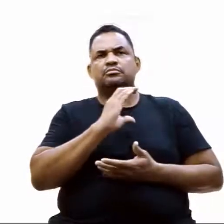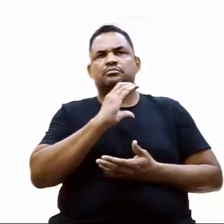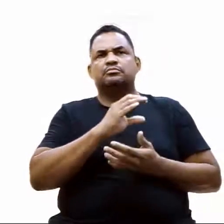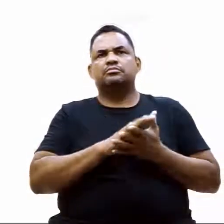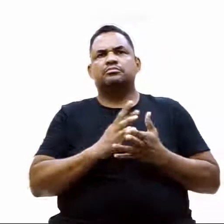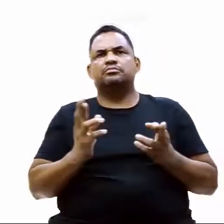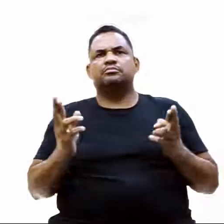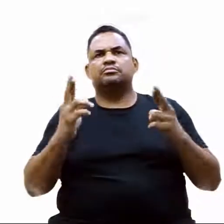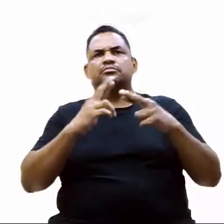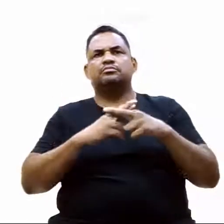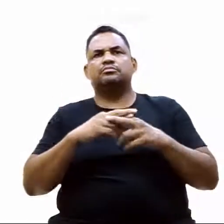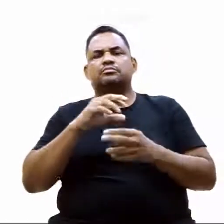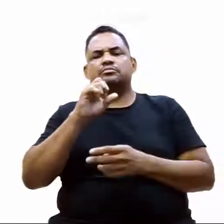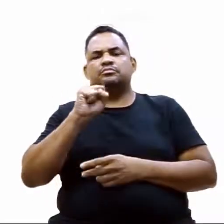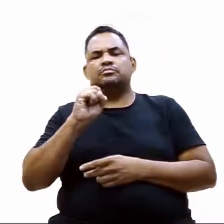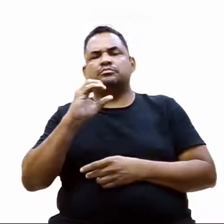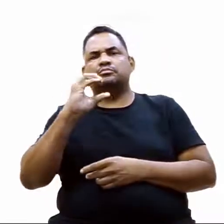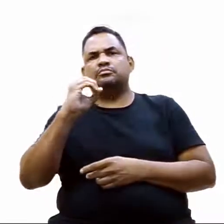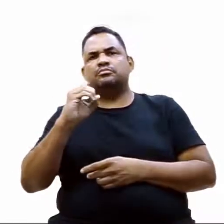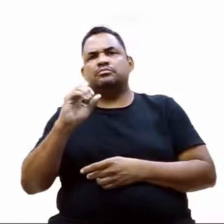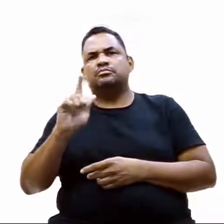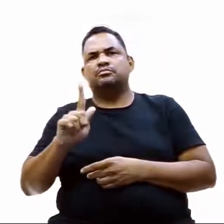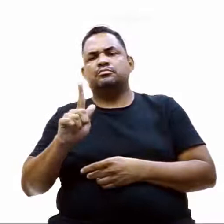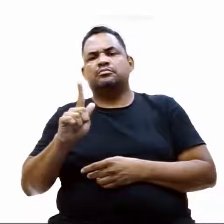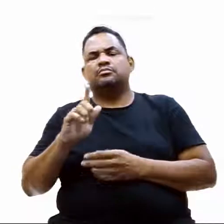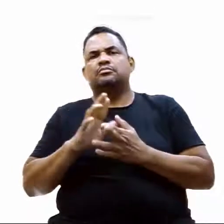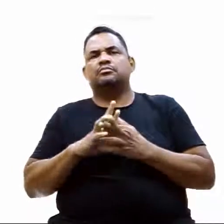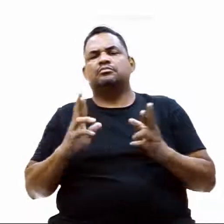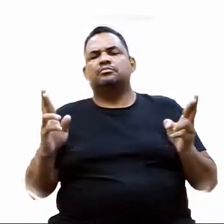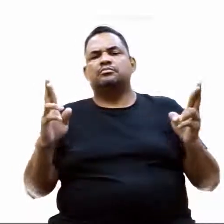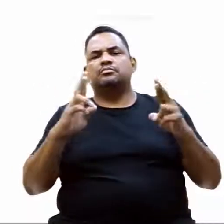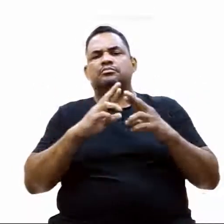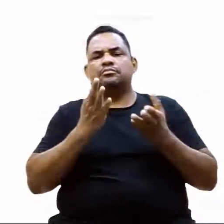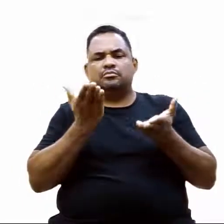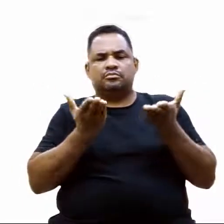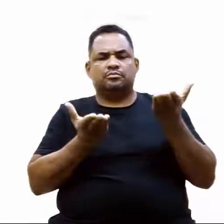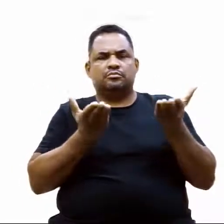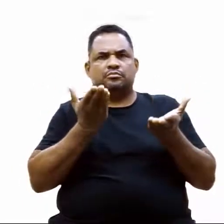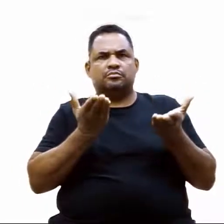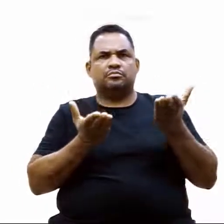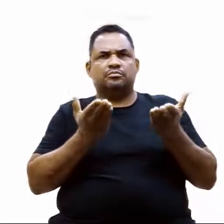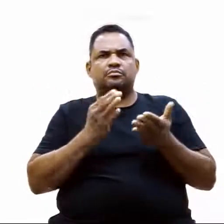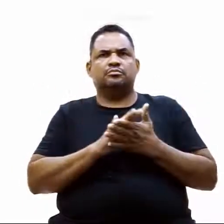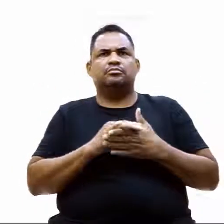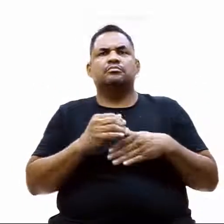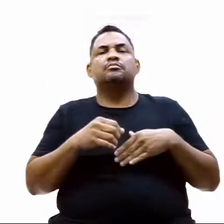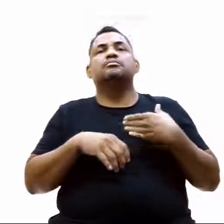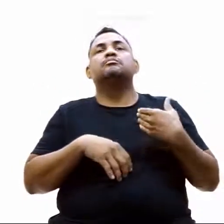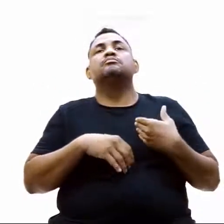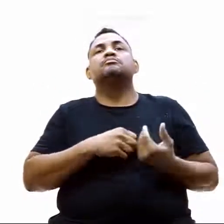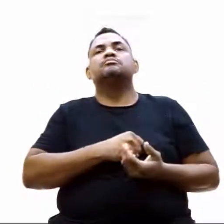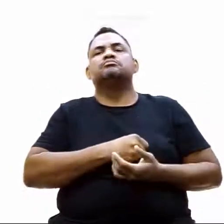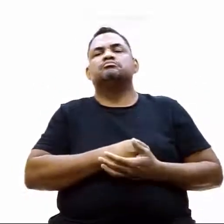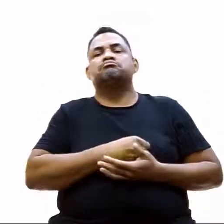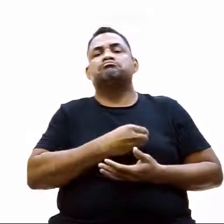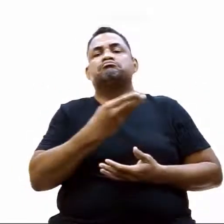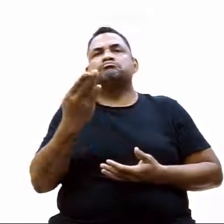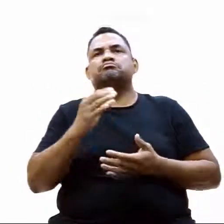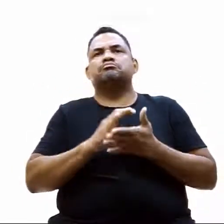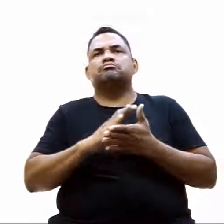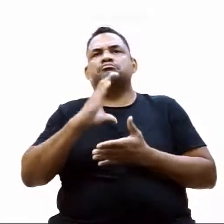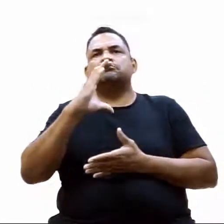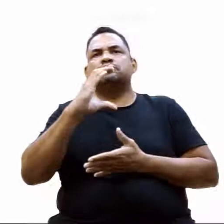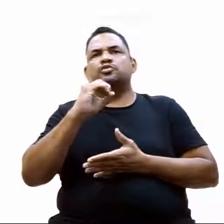reagindo com 8 gramas de oxigênio. Qual a quantidade de CO2 que foi